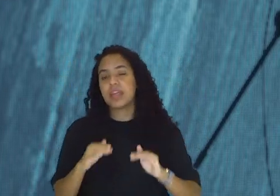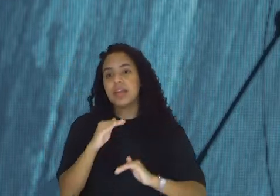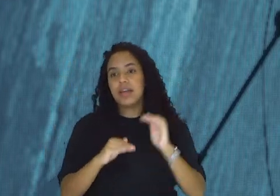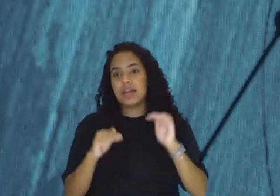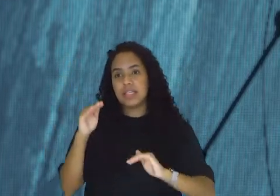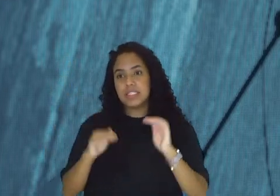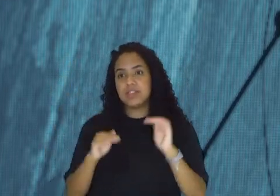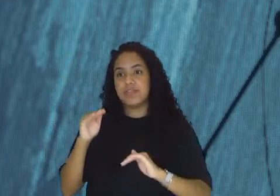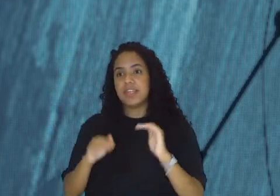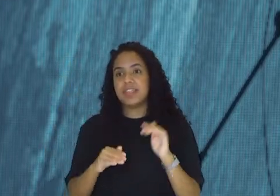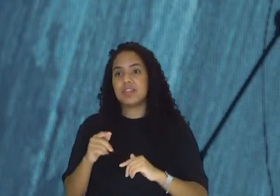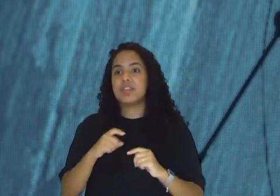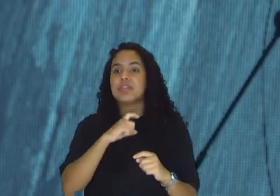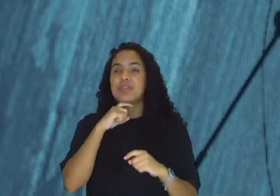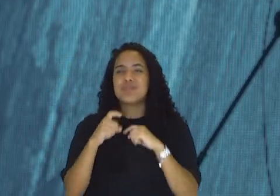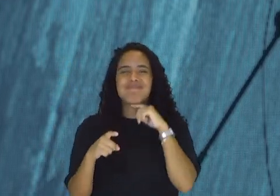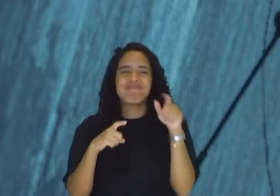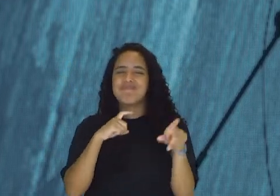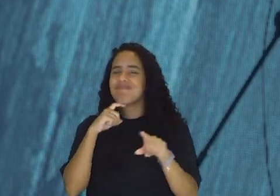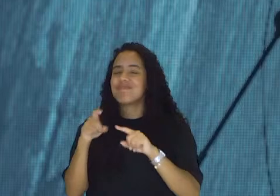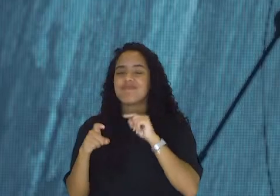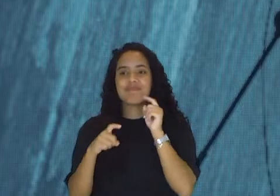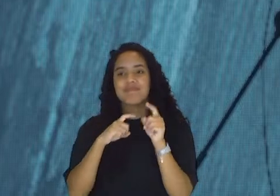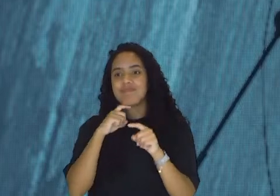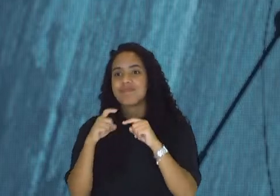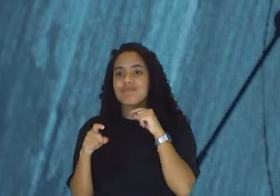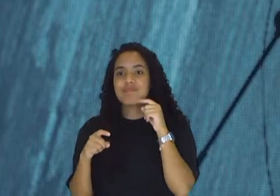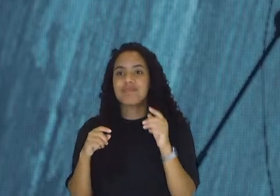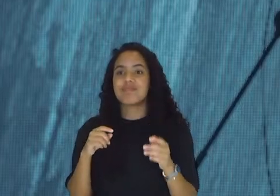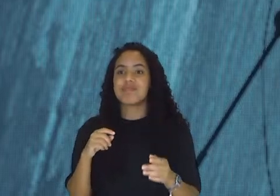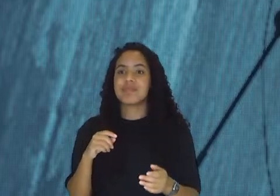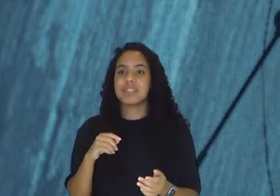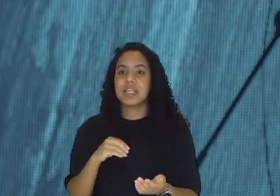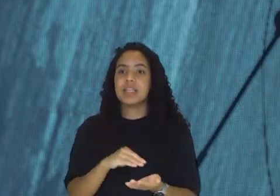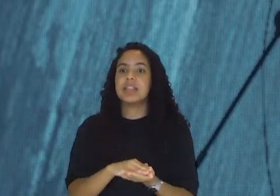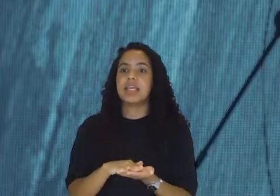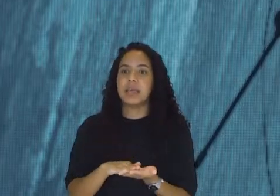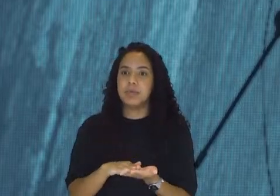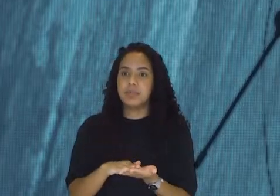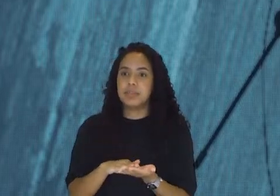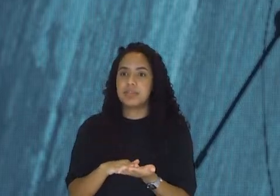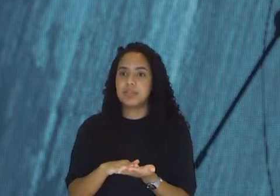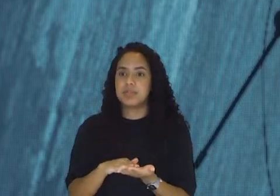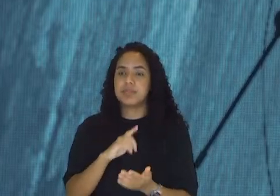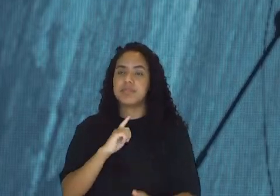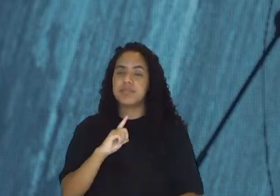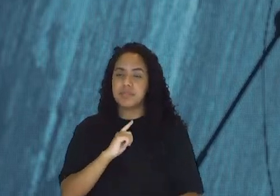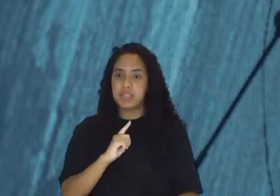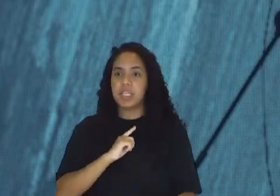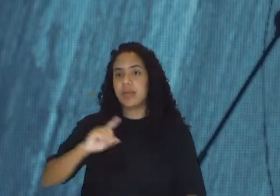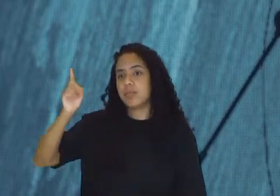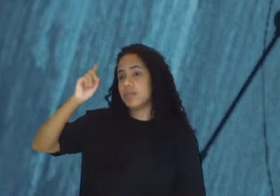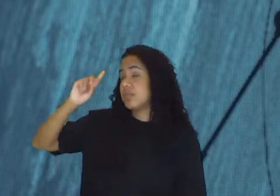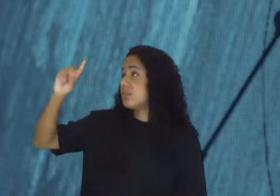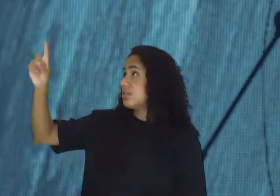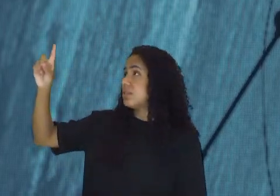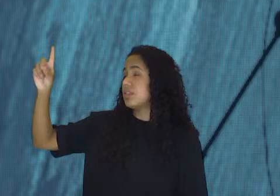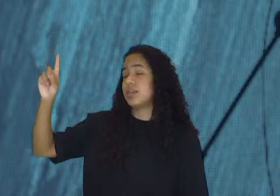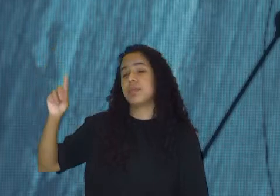mentalidade de escassez, ela é fruto da ausência da paternidade ou da fé na